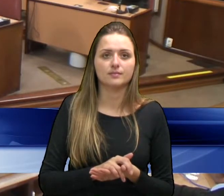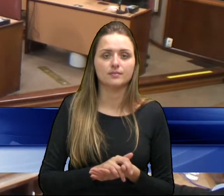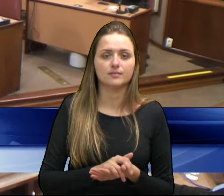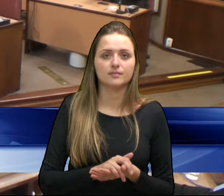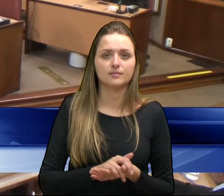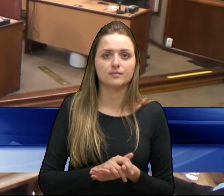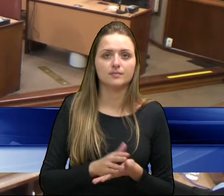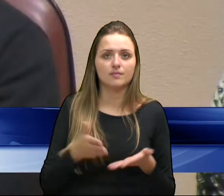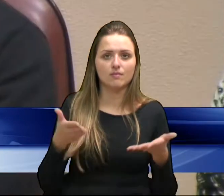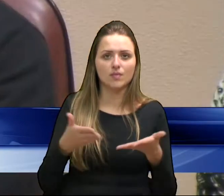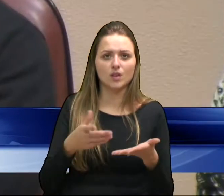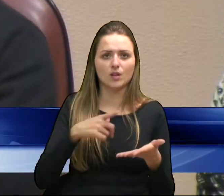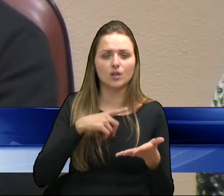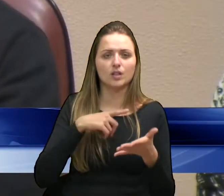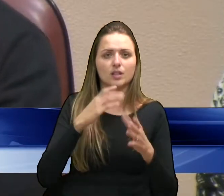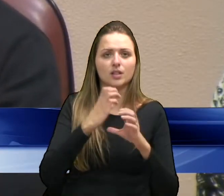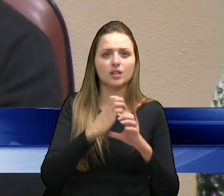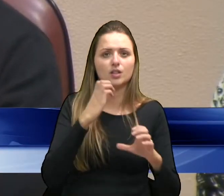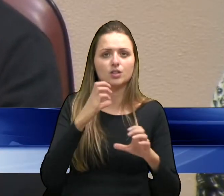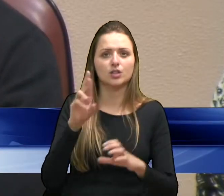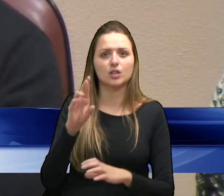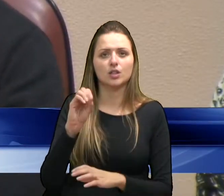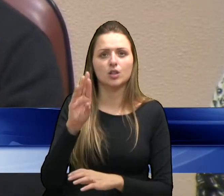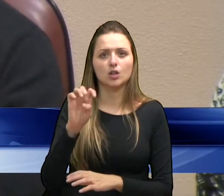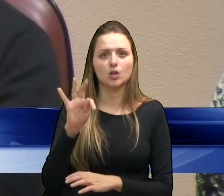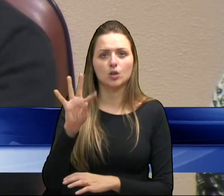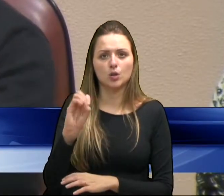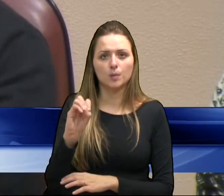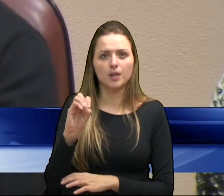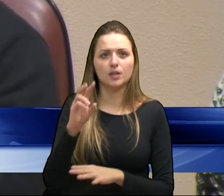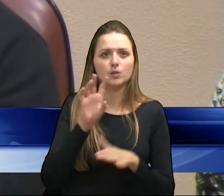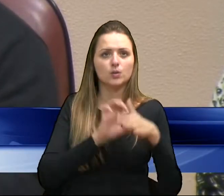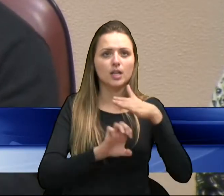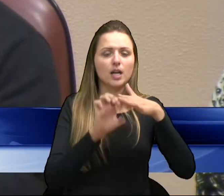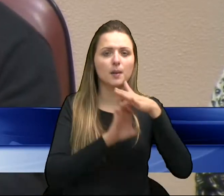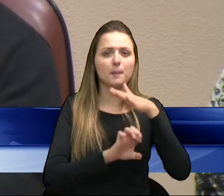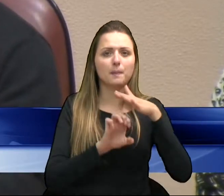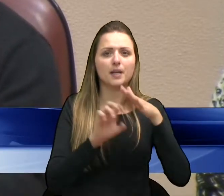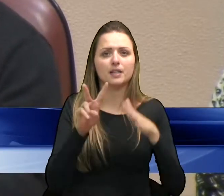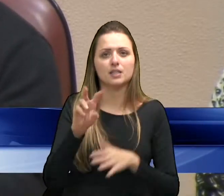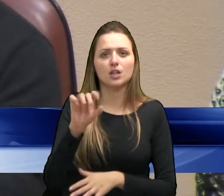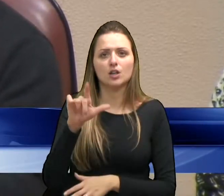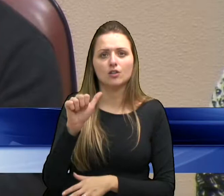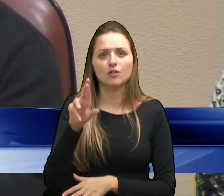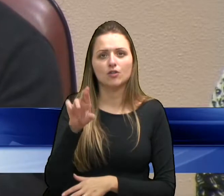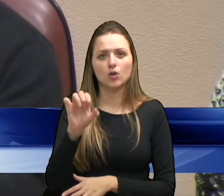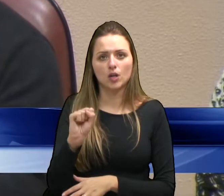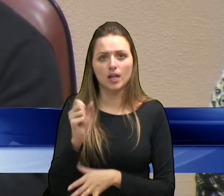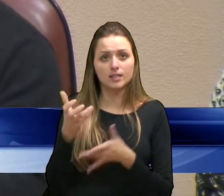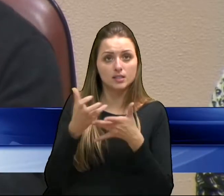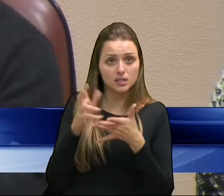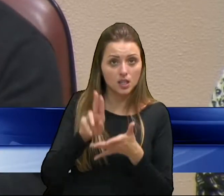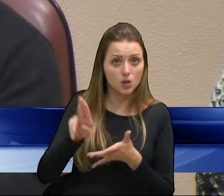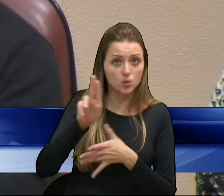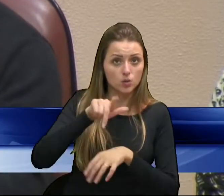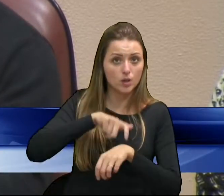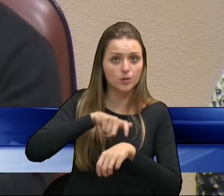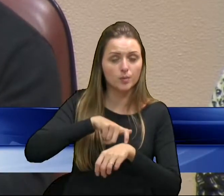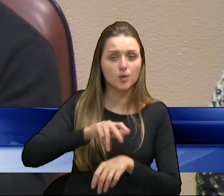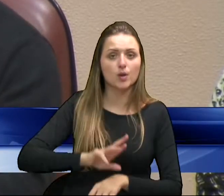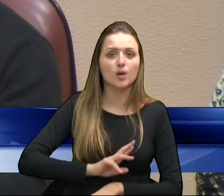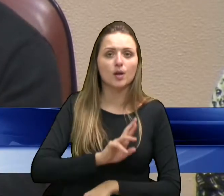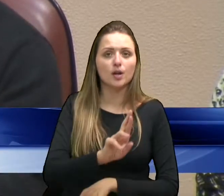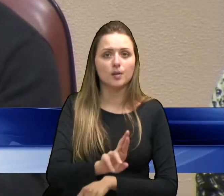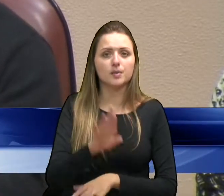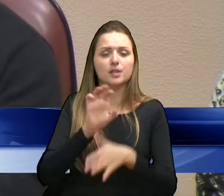Nós temos aqui também o engenheiro Roberto Poloni da Volare, não sei se quer fazer uso da palavra por alguns minutos, representando então